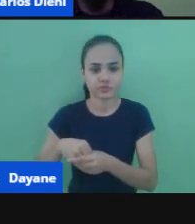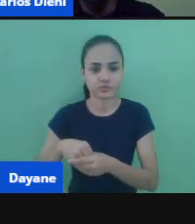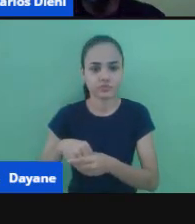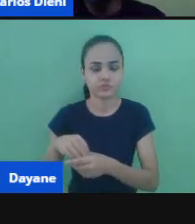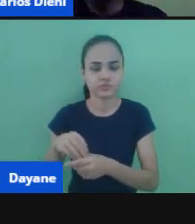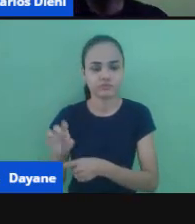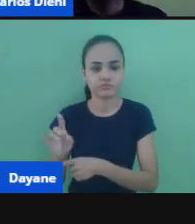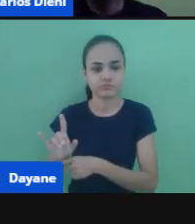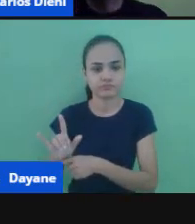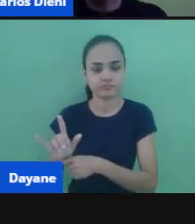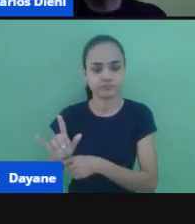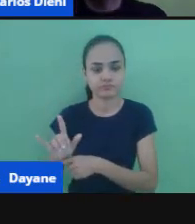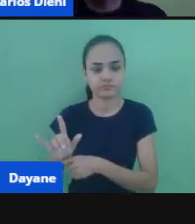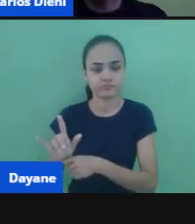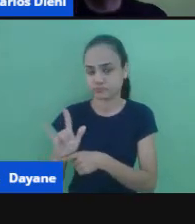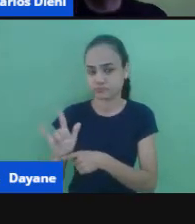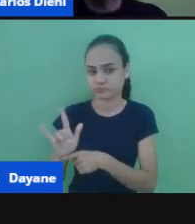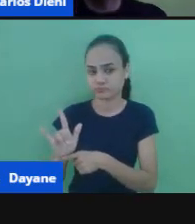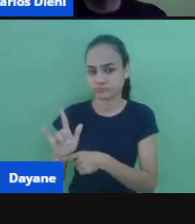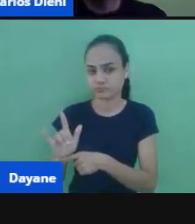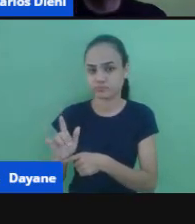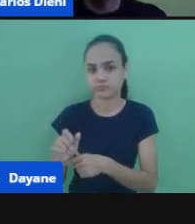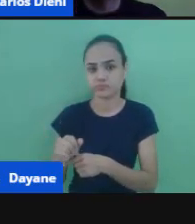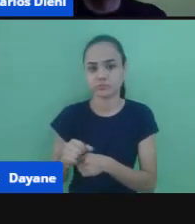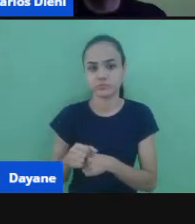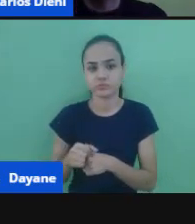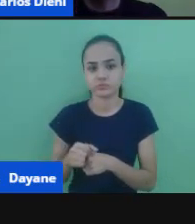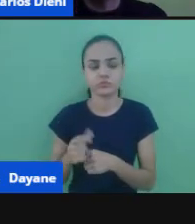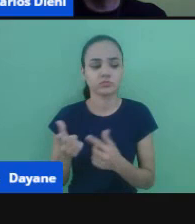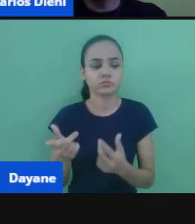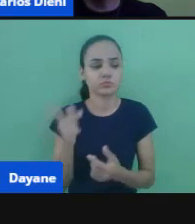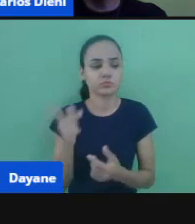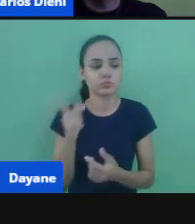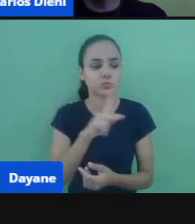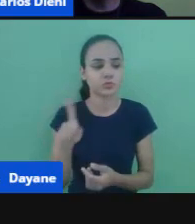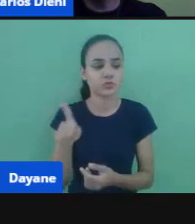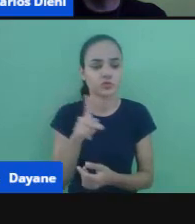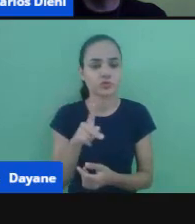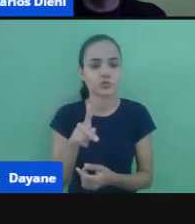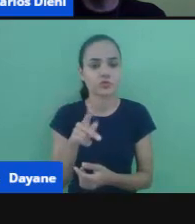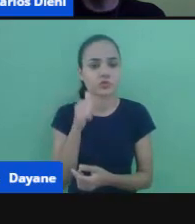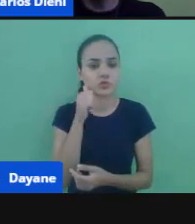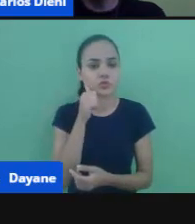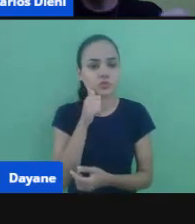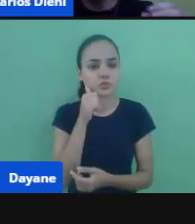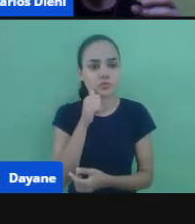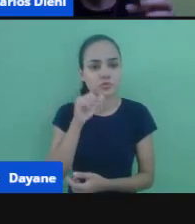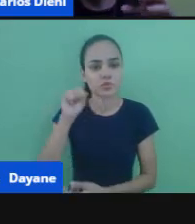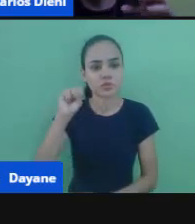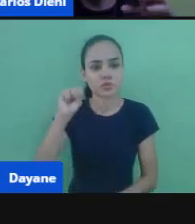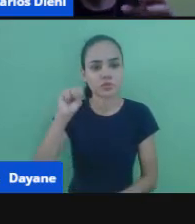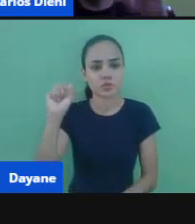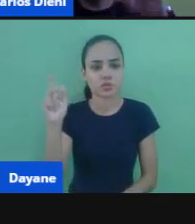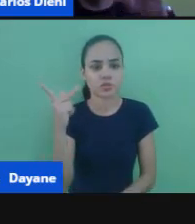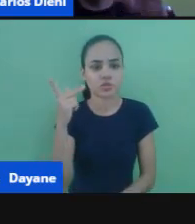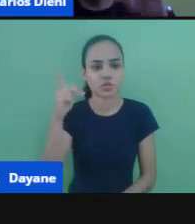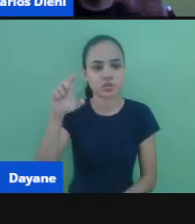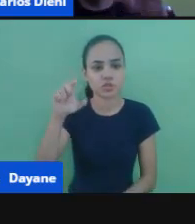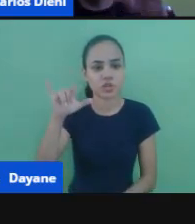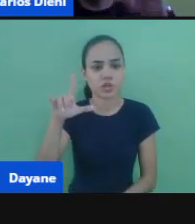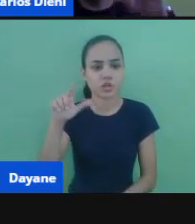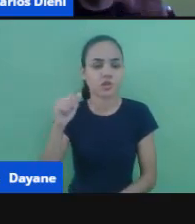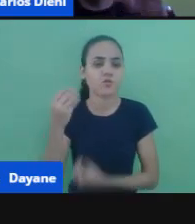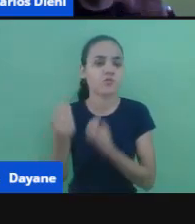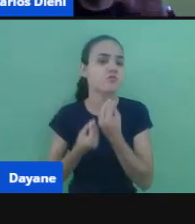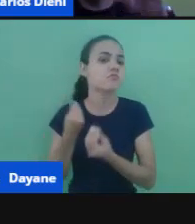da professora Sheila, como que ela está fazendo isso? Ela está contando, ela criou uma